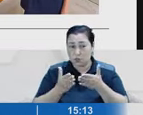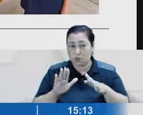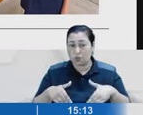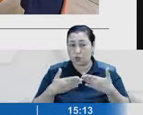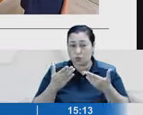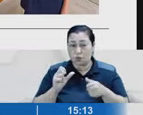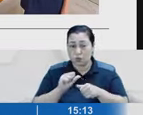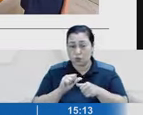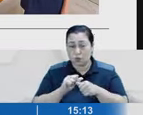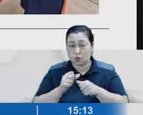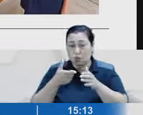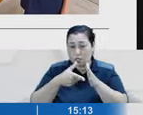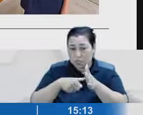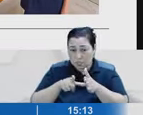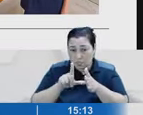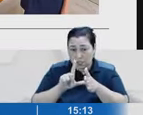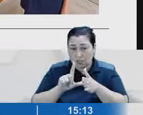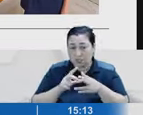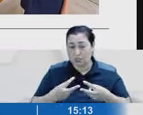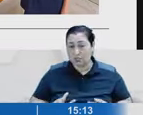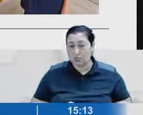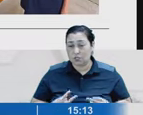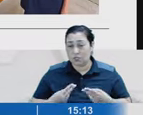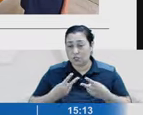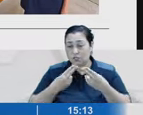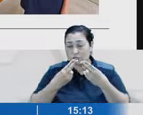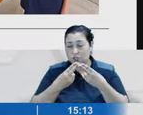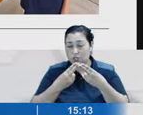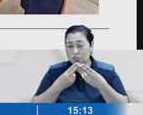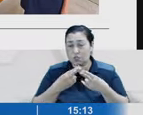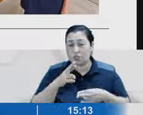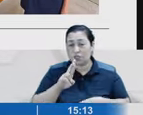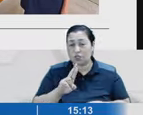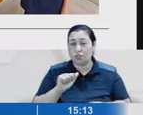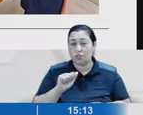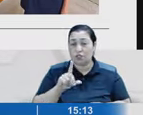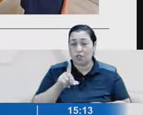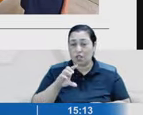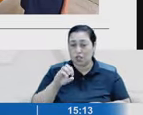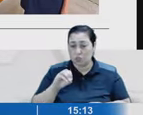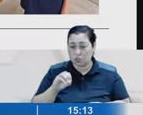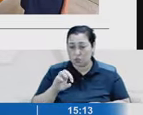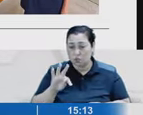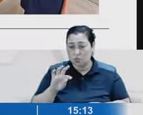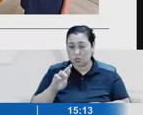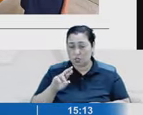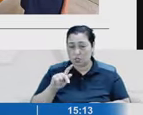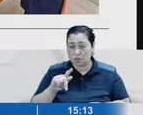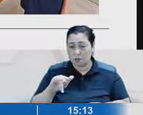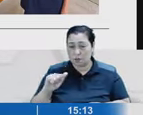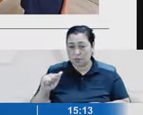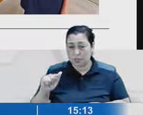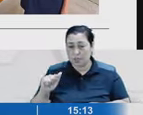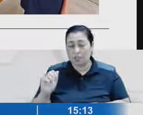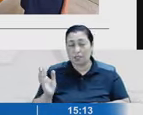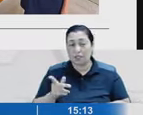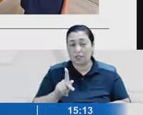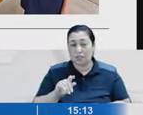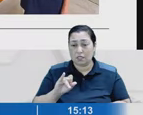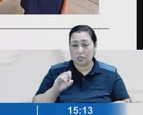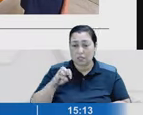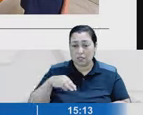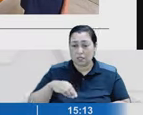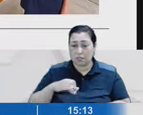se faz, antes da cirurgia, a radioterapia e a quimioterapia. Esse tumor diminui